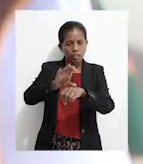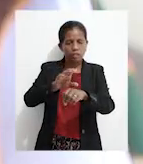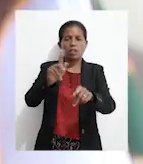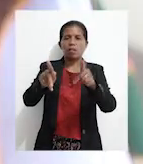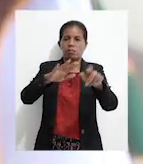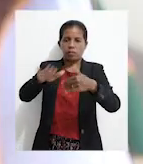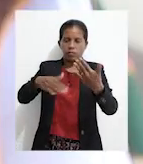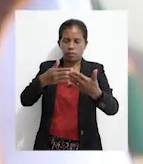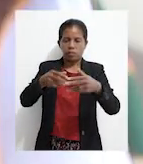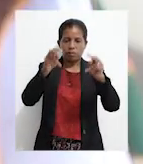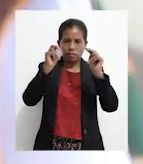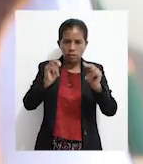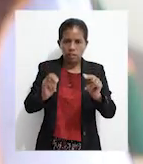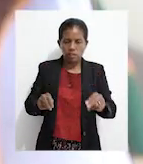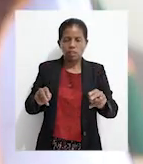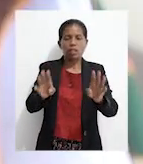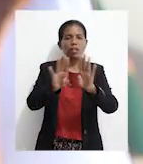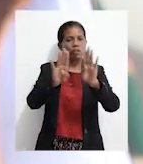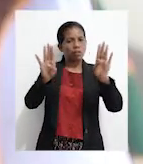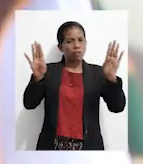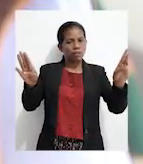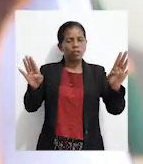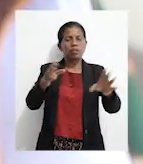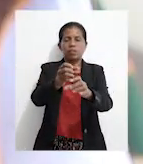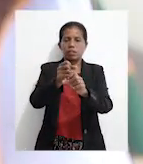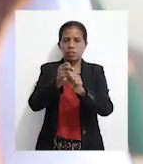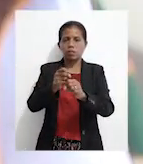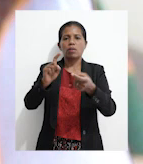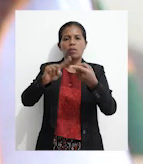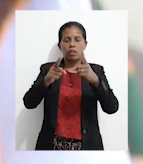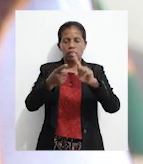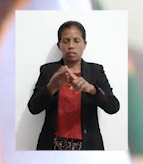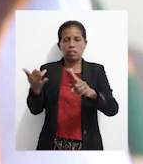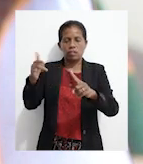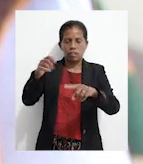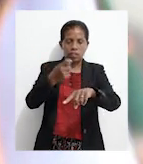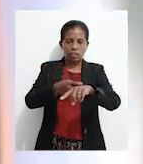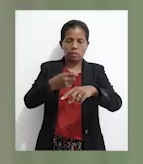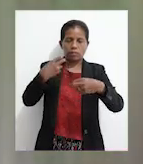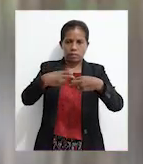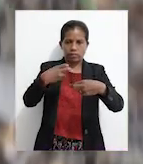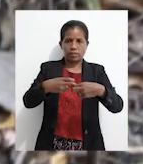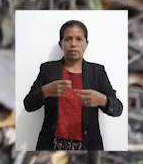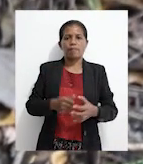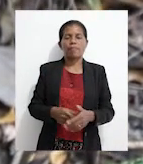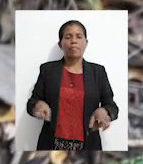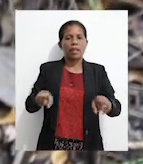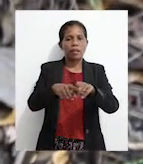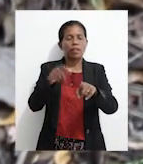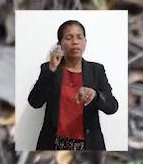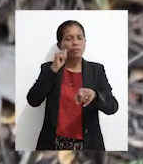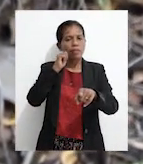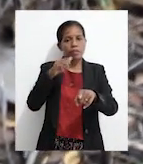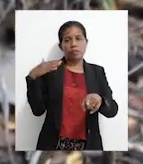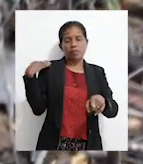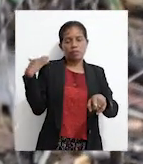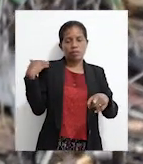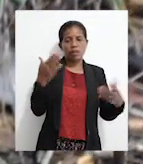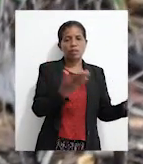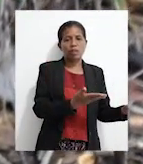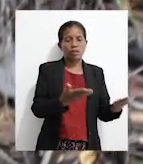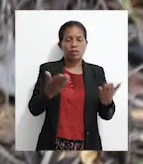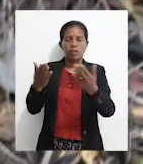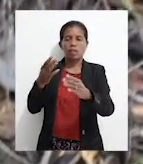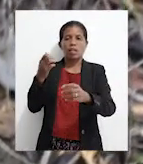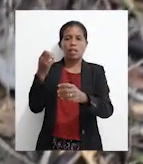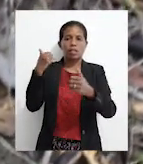ema hutu persis atau bela nak lo kita si memaluk sih dan nebe maka situasi yang difisil. Mendar feto pun saya ida mobilize aktividad